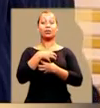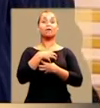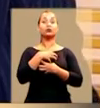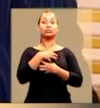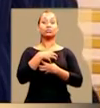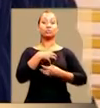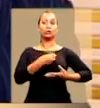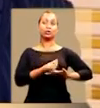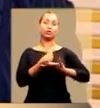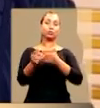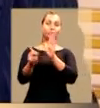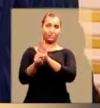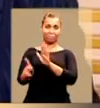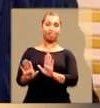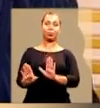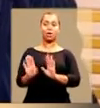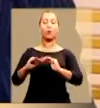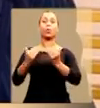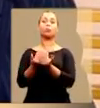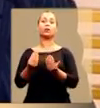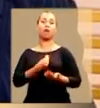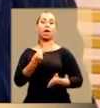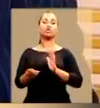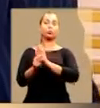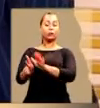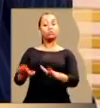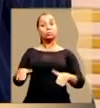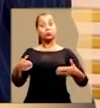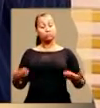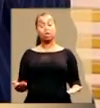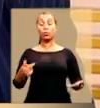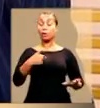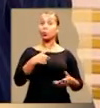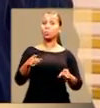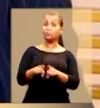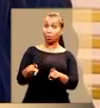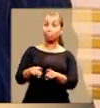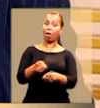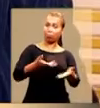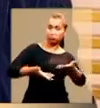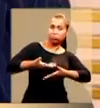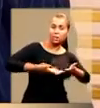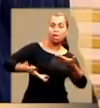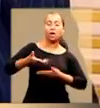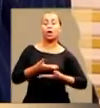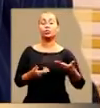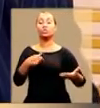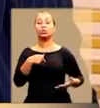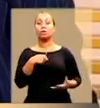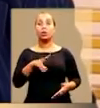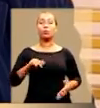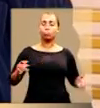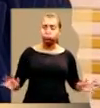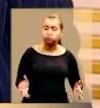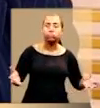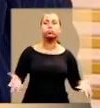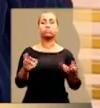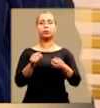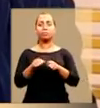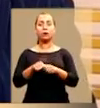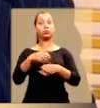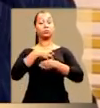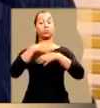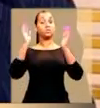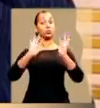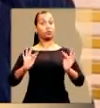de pertencimento. Eu pertenço a essa comunidade e, portanto, eu também interajo e eu provoco, eu